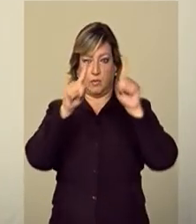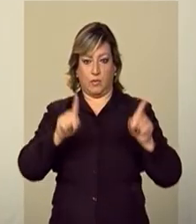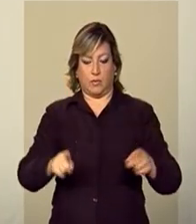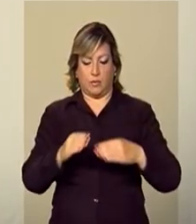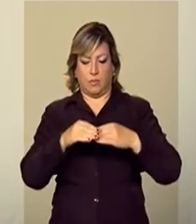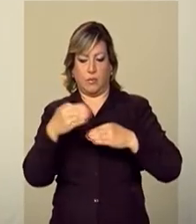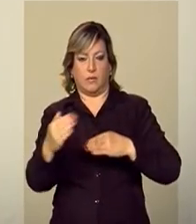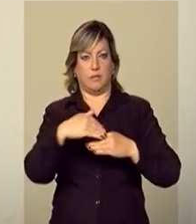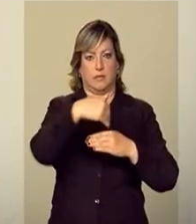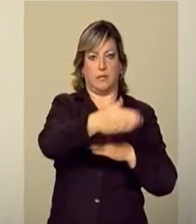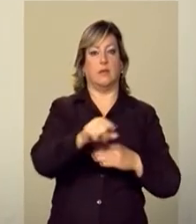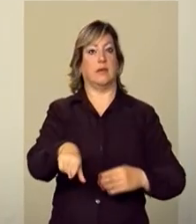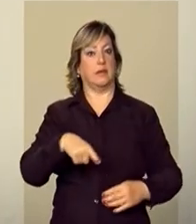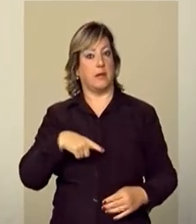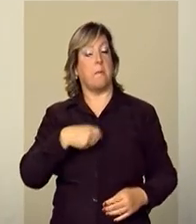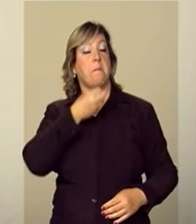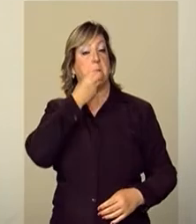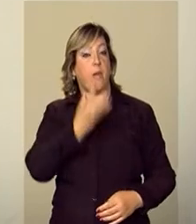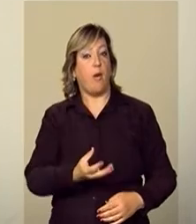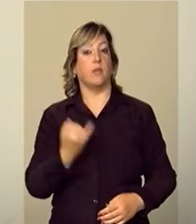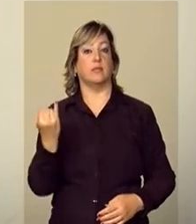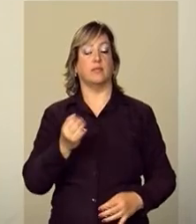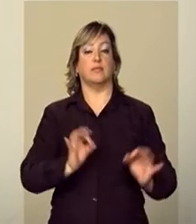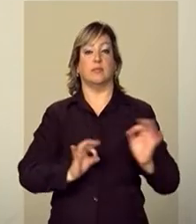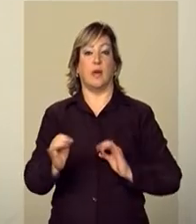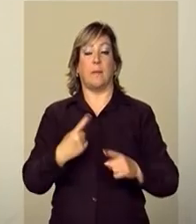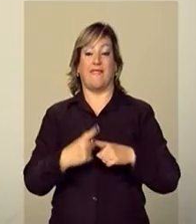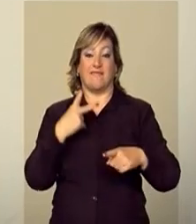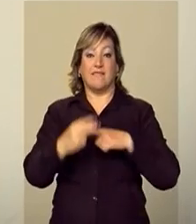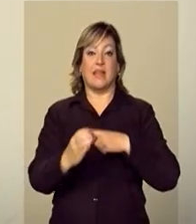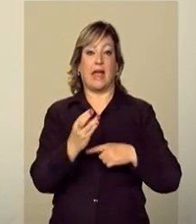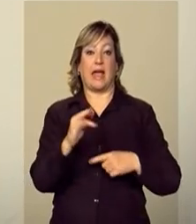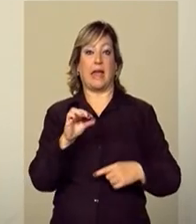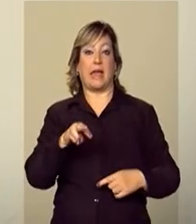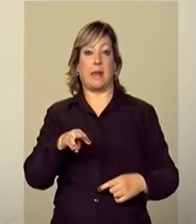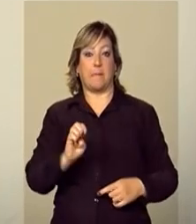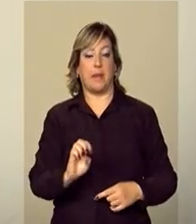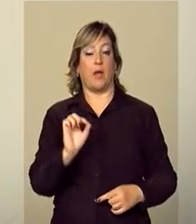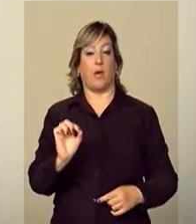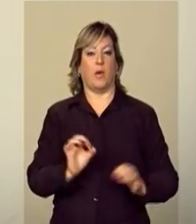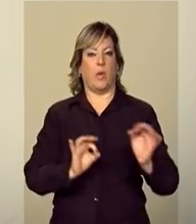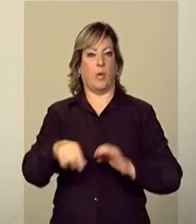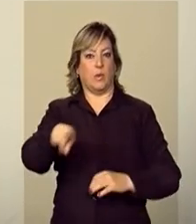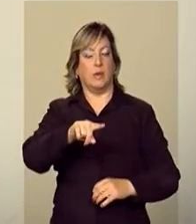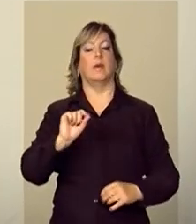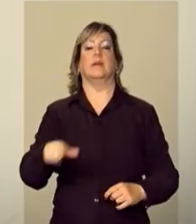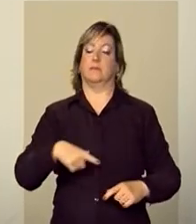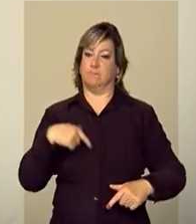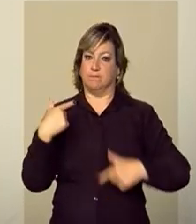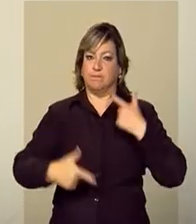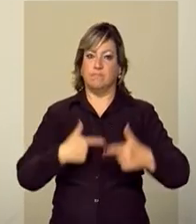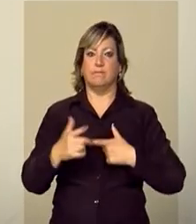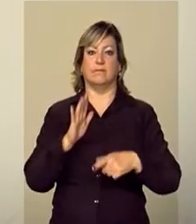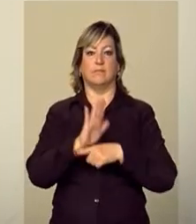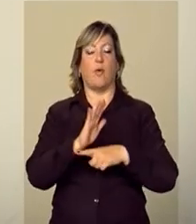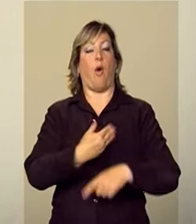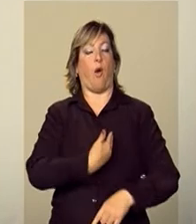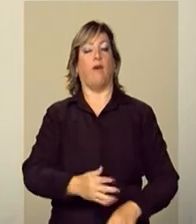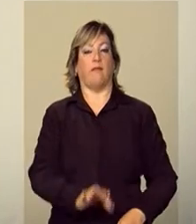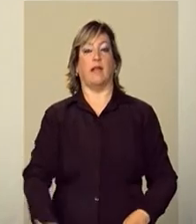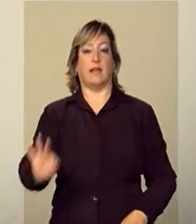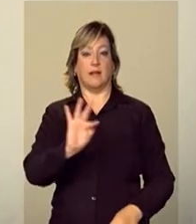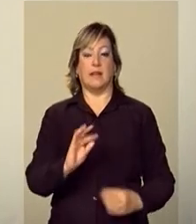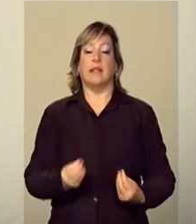muito bons na prevenção e na repressão ao Crime Organizado é uma das grandes contribuições que o